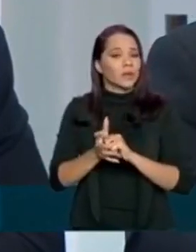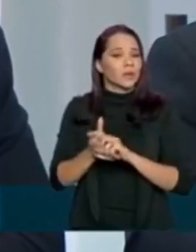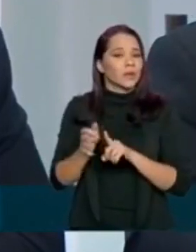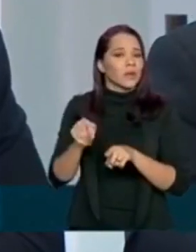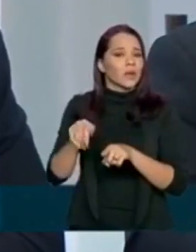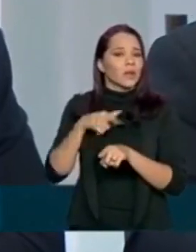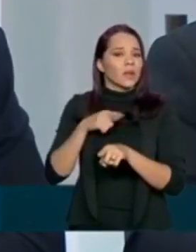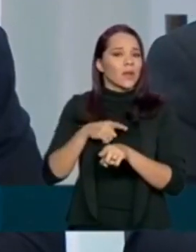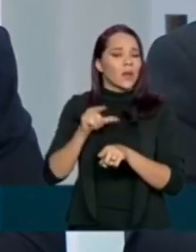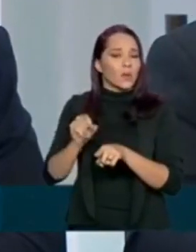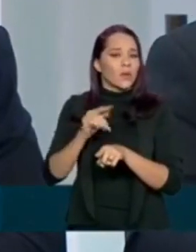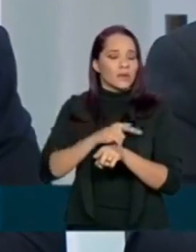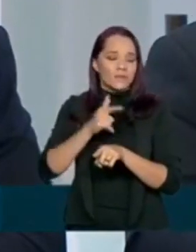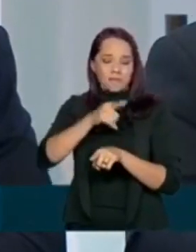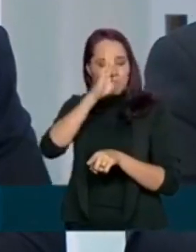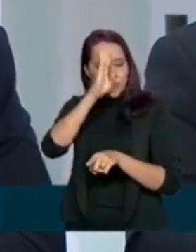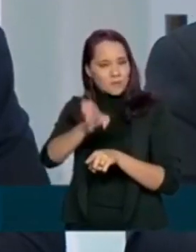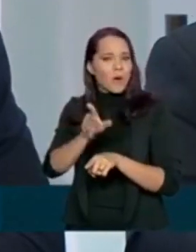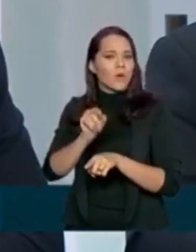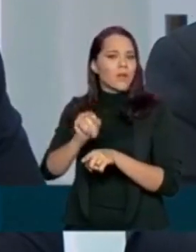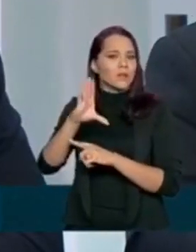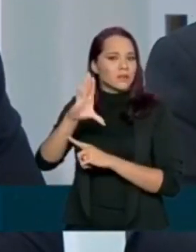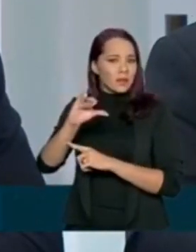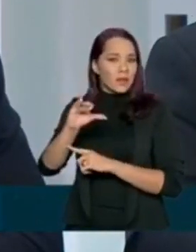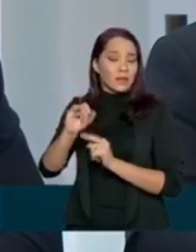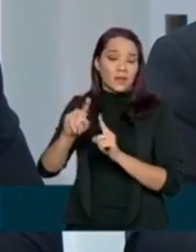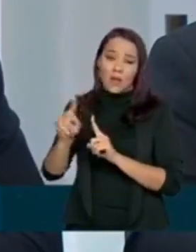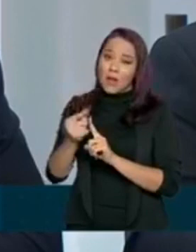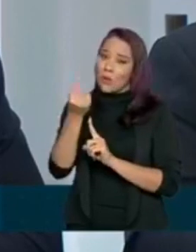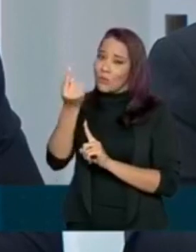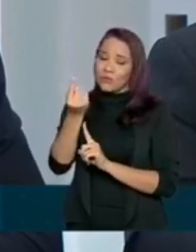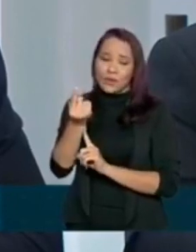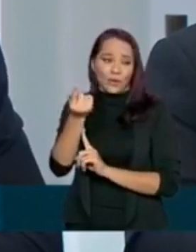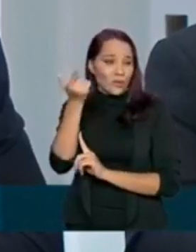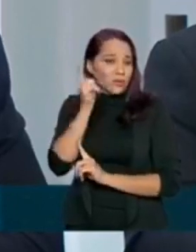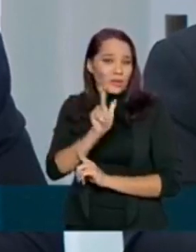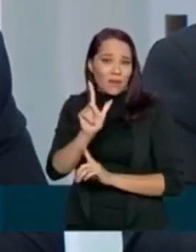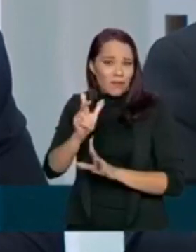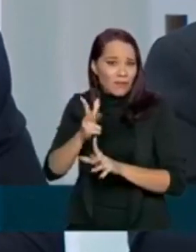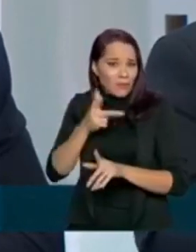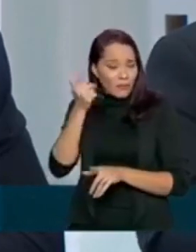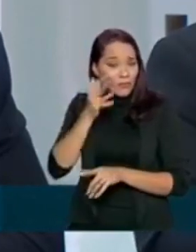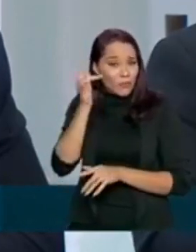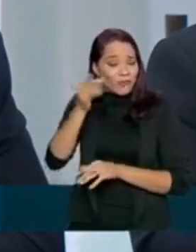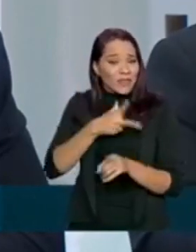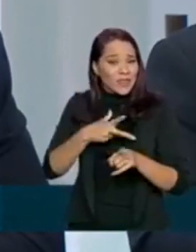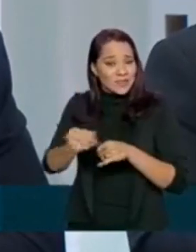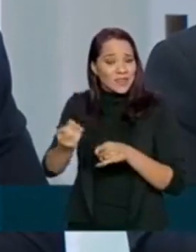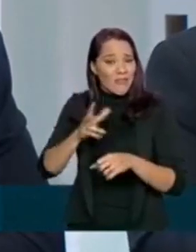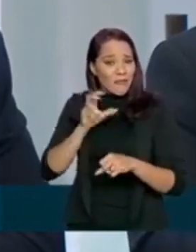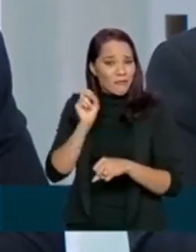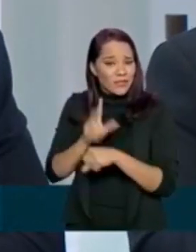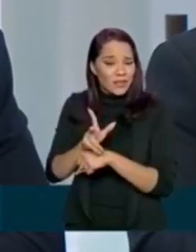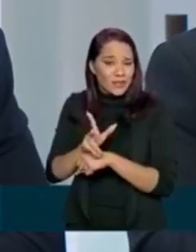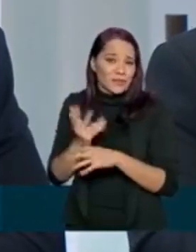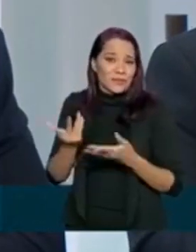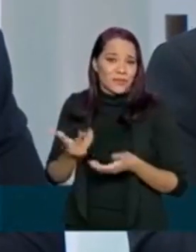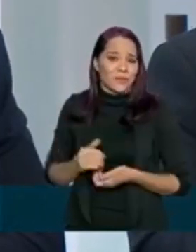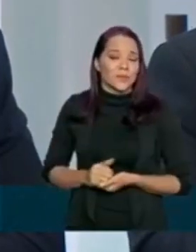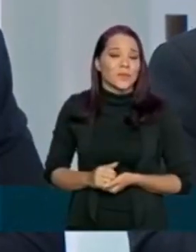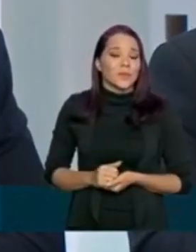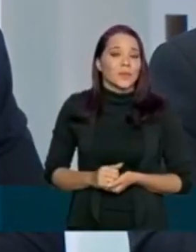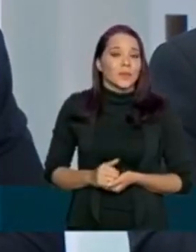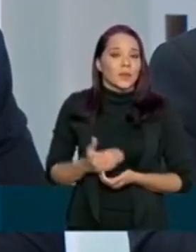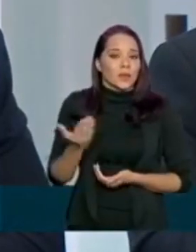envolve diretamente a ciência ciência a única arma que nós temos para vencer o vírus em si na combateu o inimigo em si